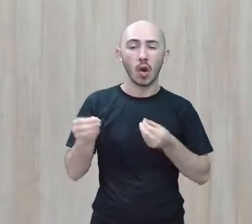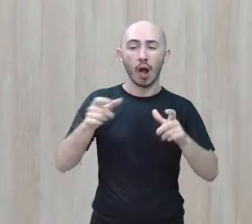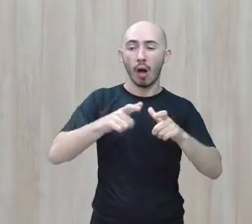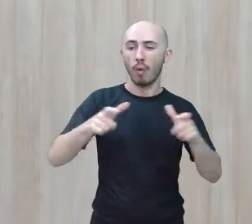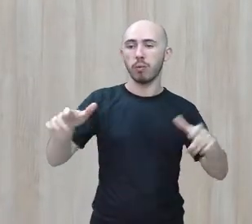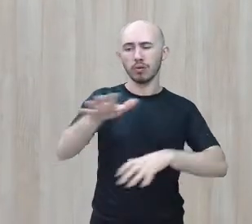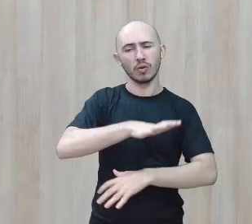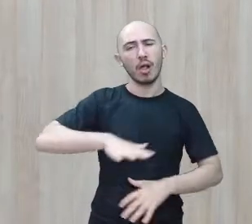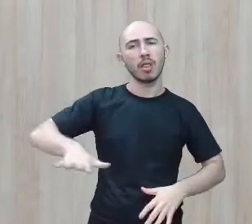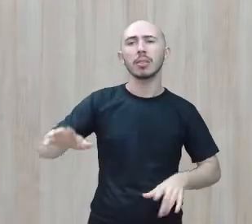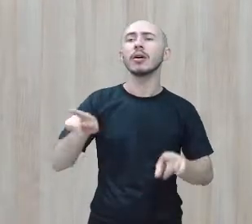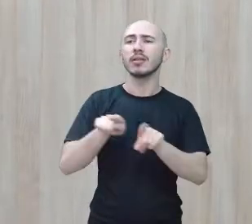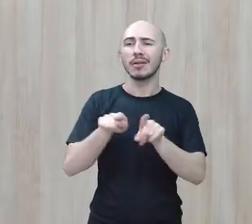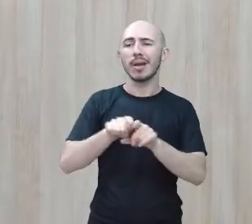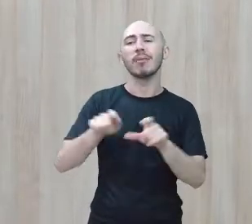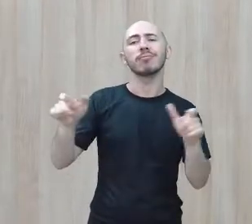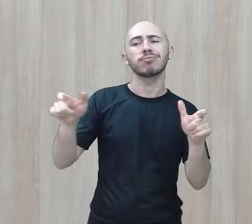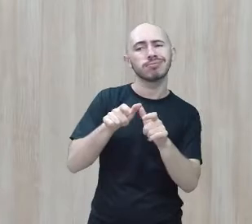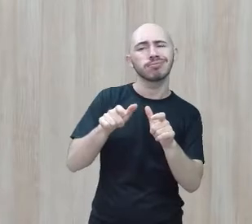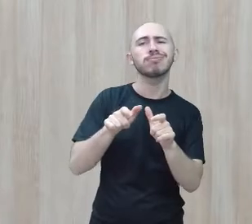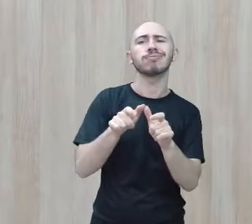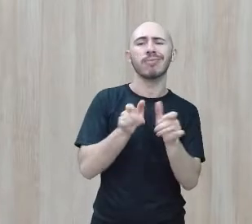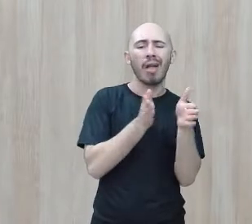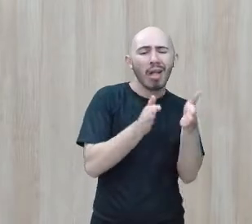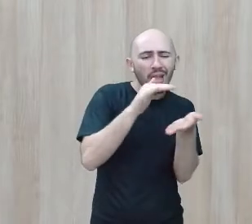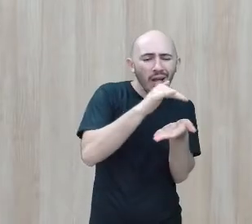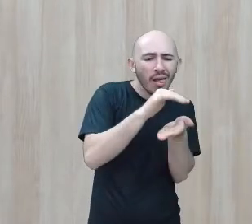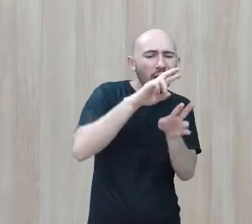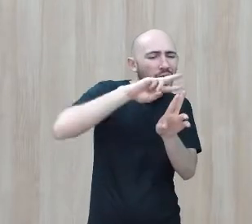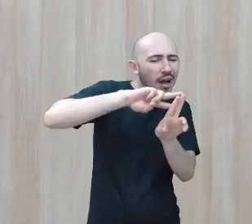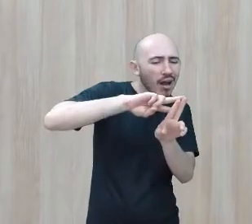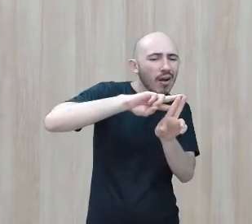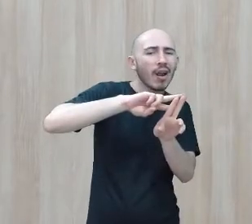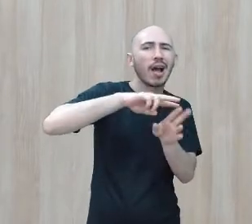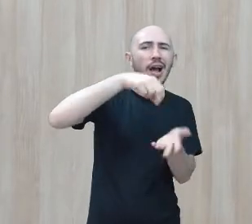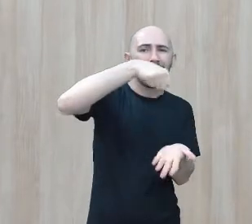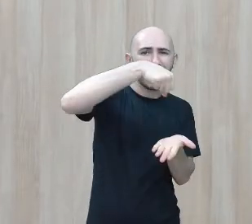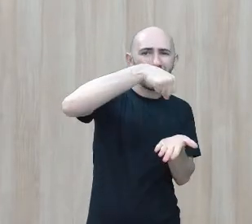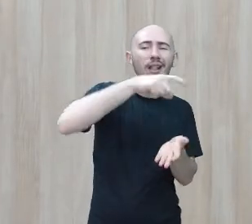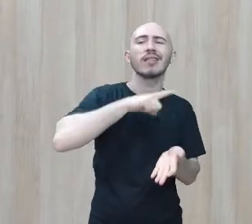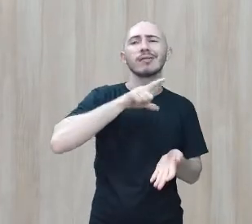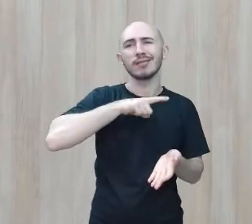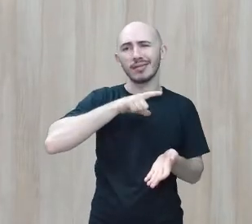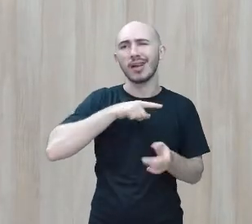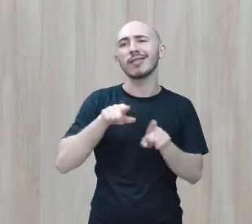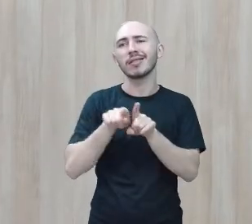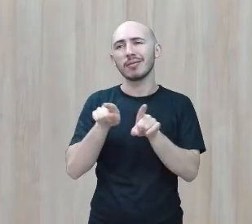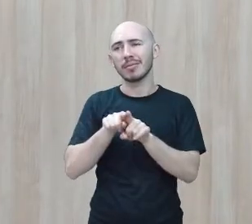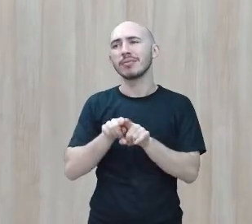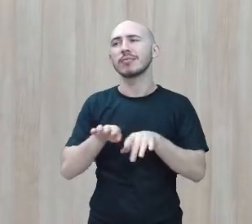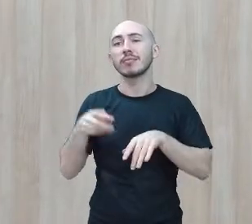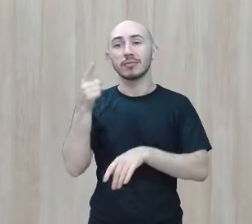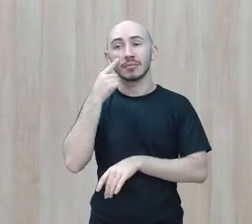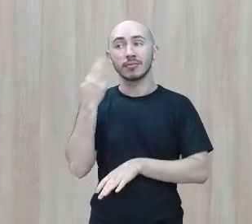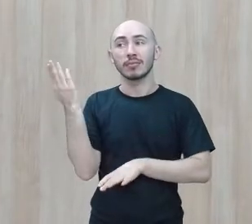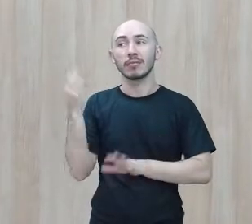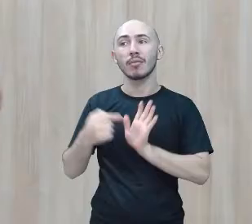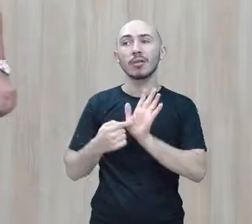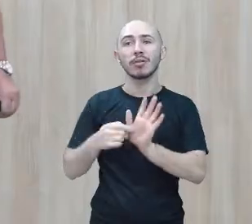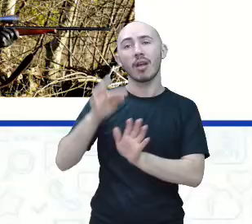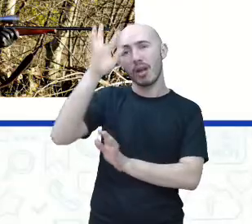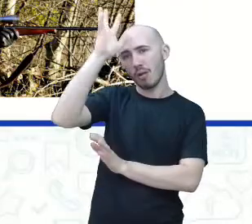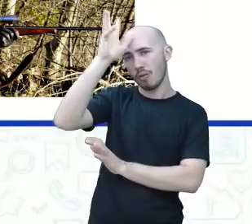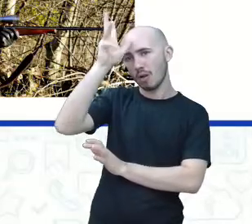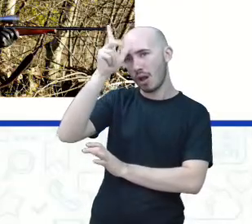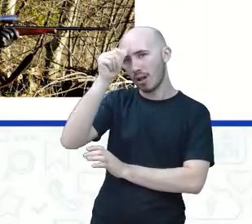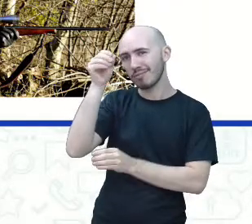ambientes, às vezes em pequenos, gaiolas muito pequenas. Eu trouxe também a questão aí, na representação aí dessa ave, desse